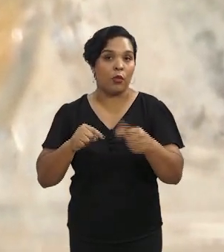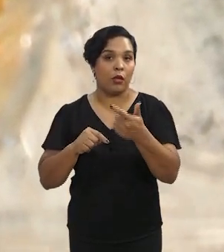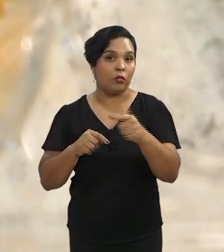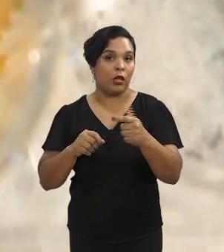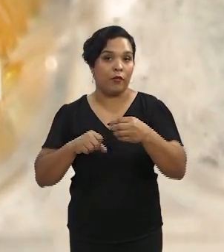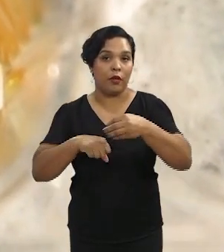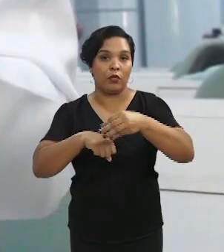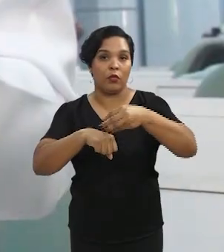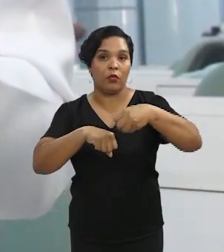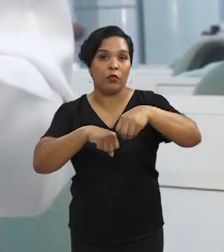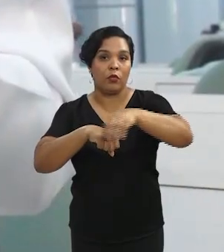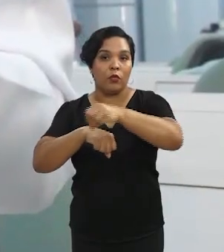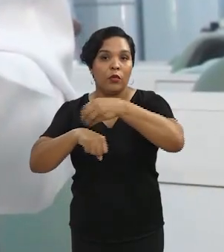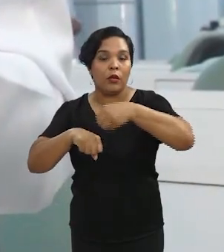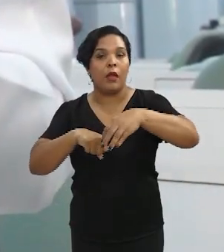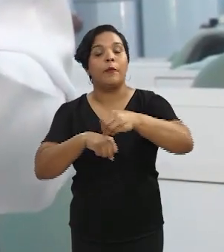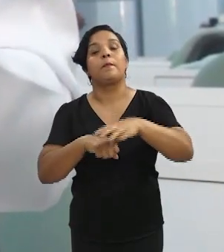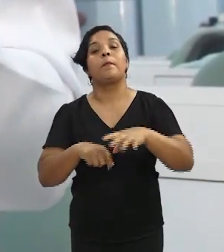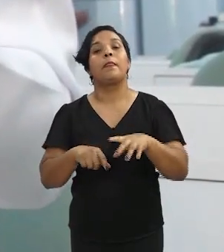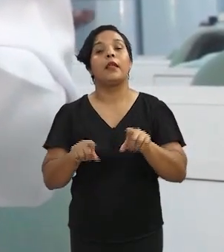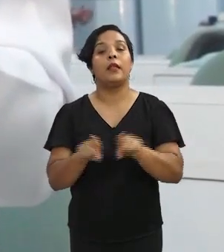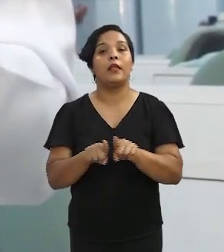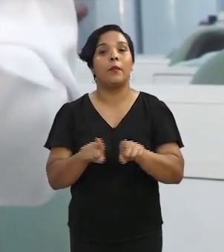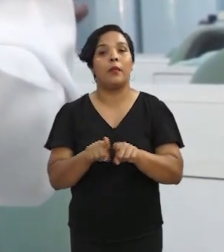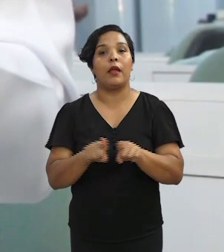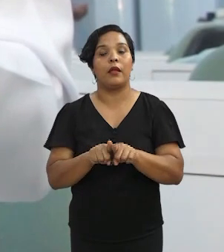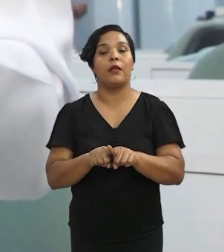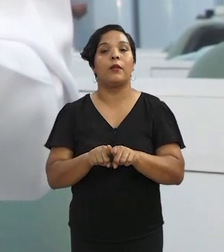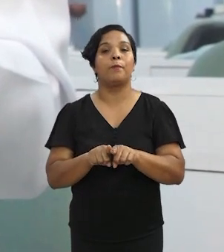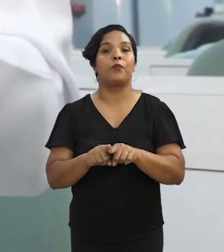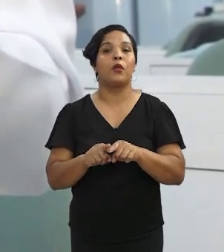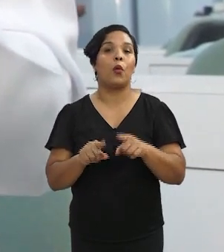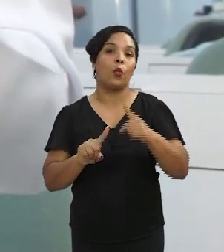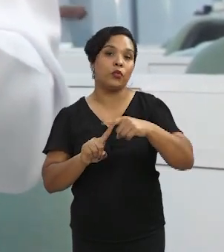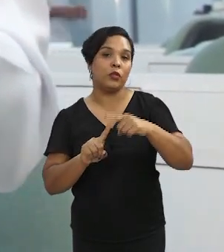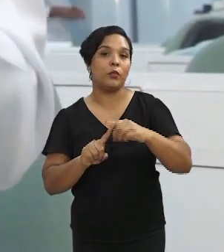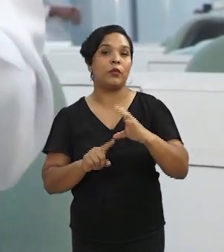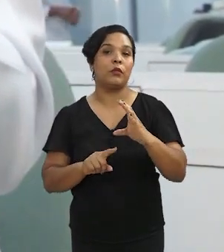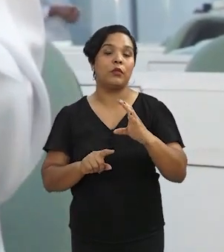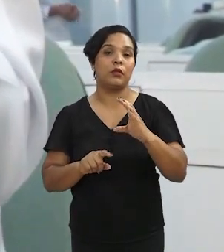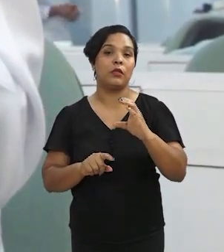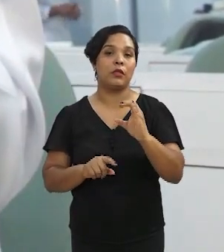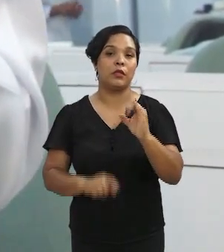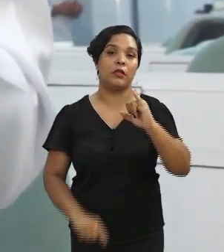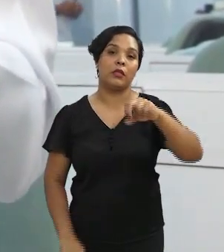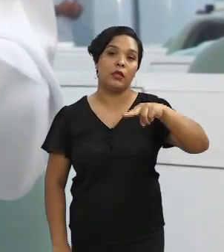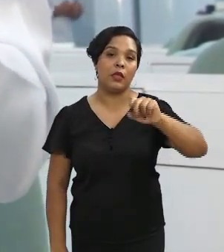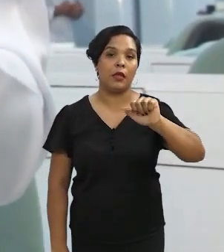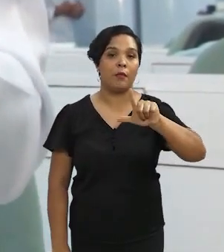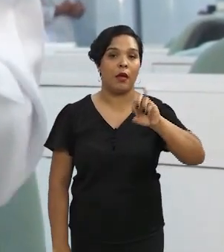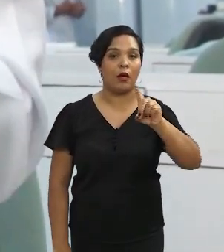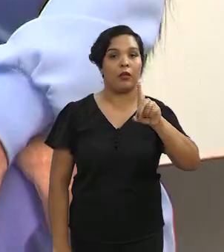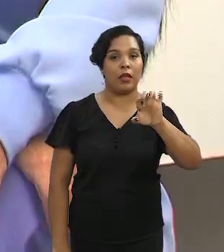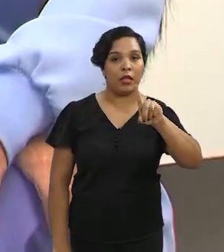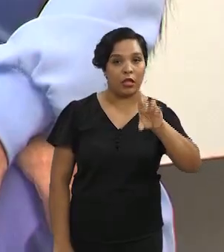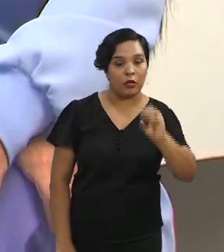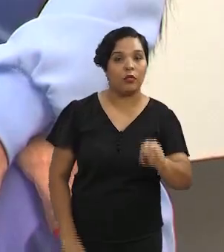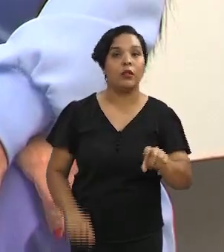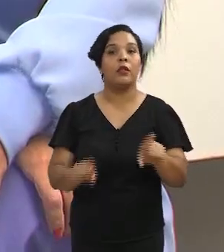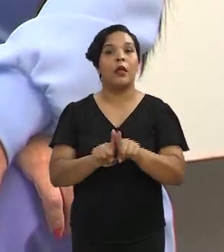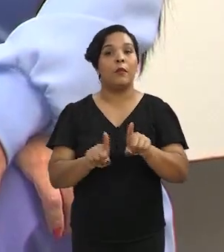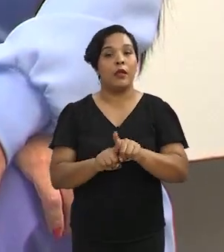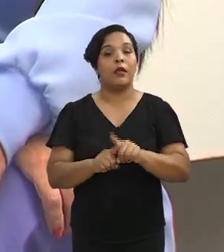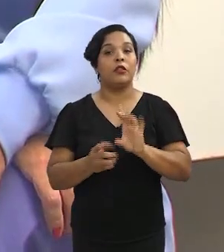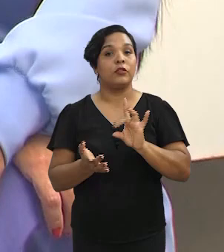Temos também a utilização da terbina fina e aqui o cinnamaldeído sem estar na fórmula do óleo secante. Então, de